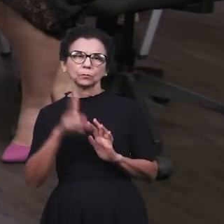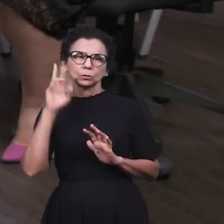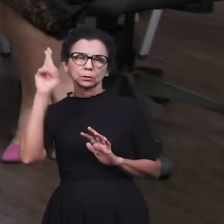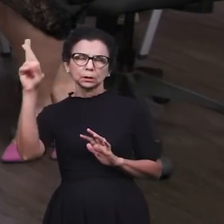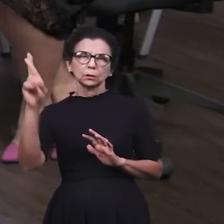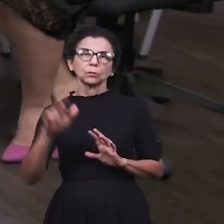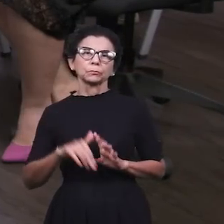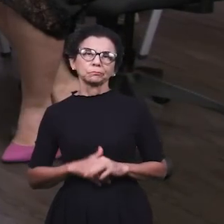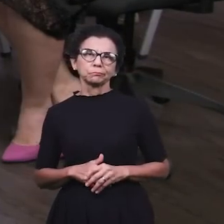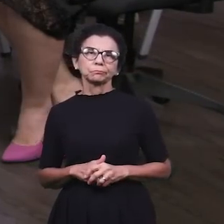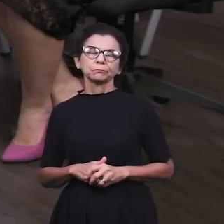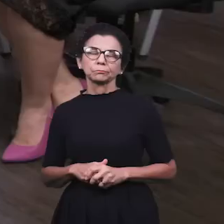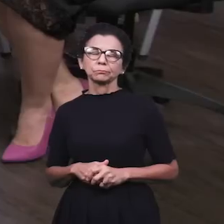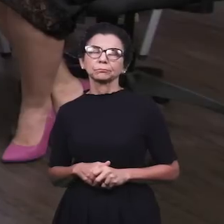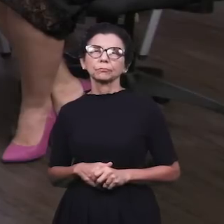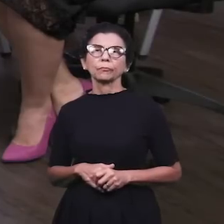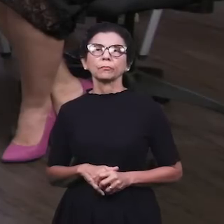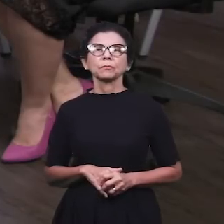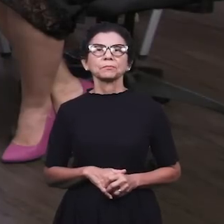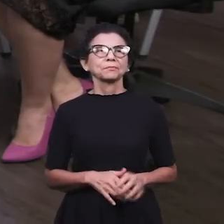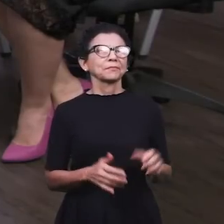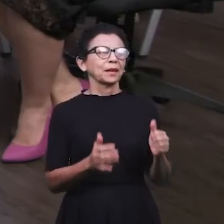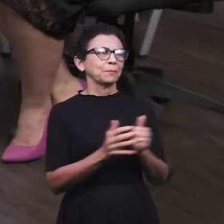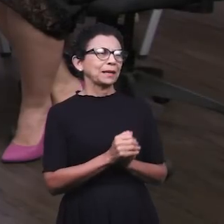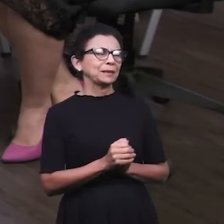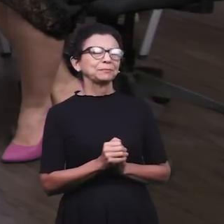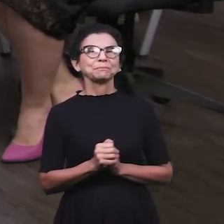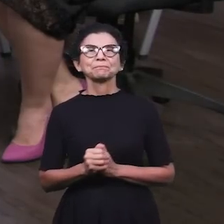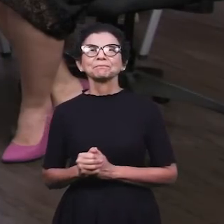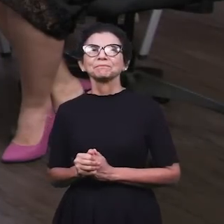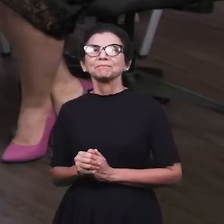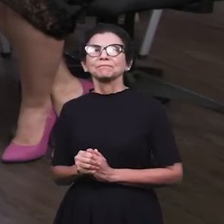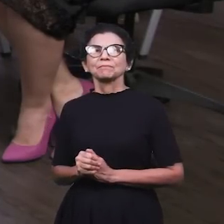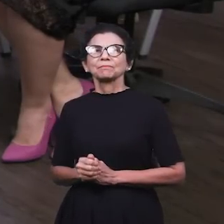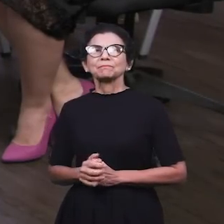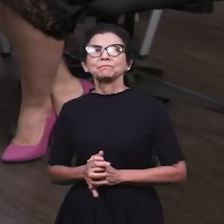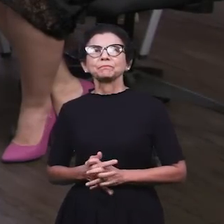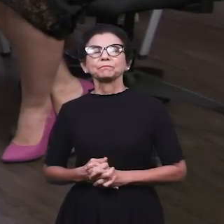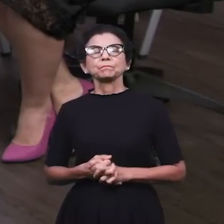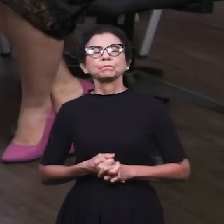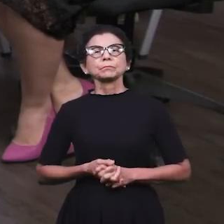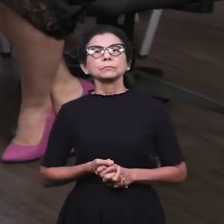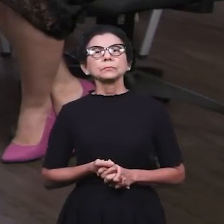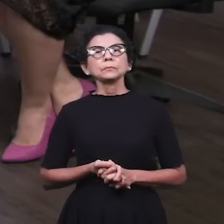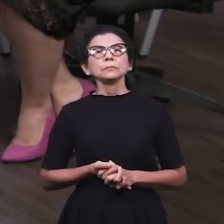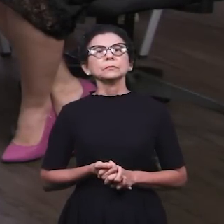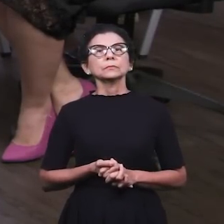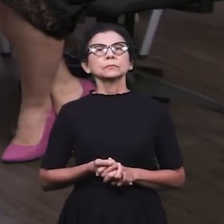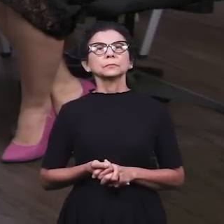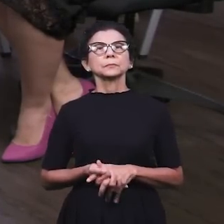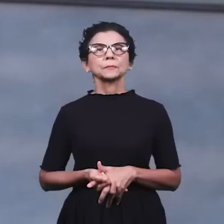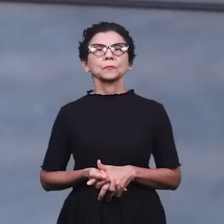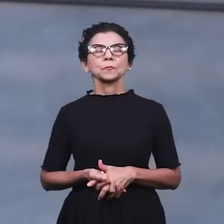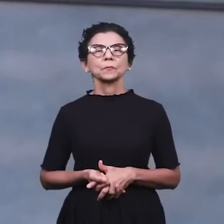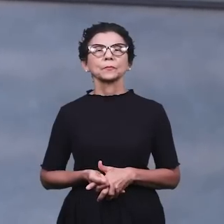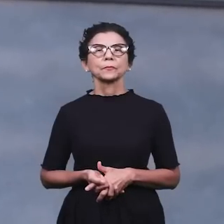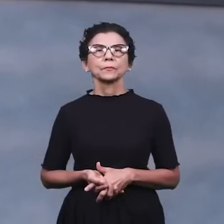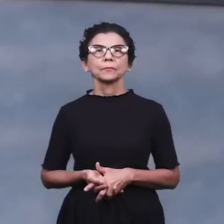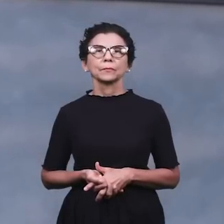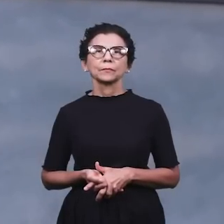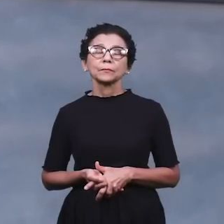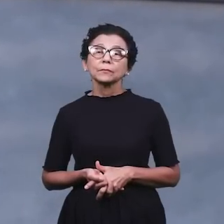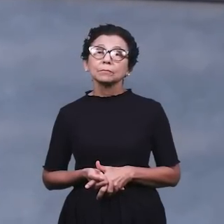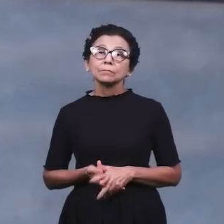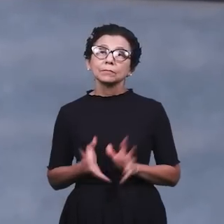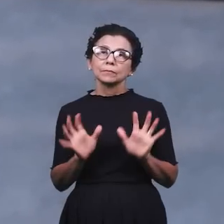mesmo. Experiência do corpo. Amém? Respondido? Amém, respondido sim. Vamos lá. Gente, a gente está chegando ao final do